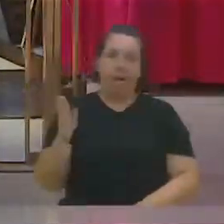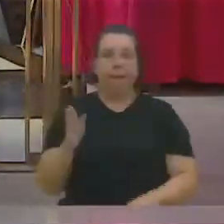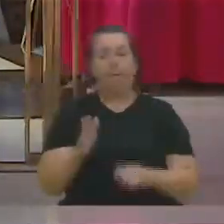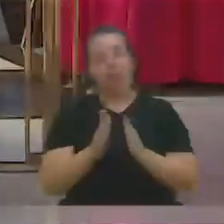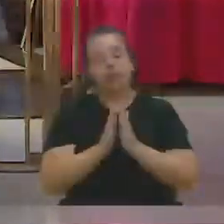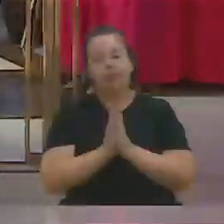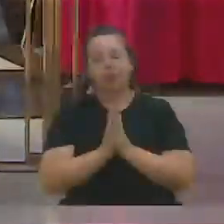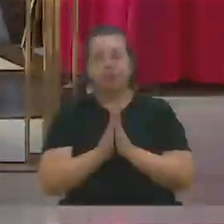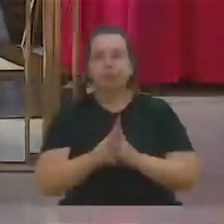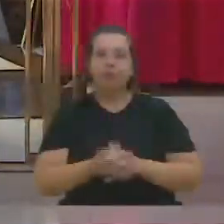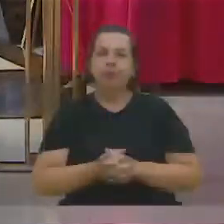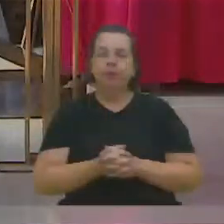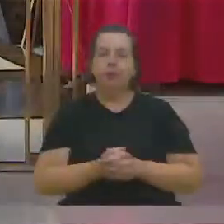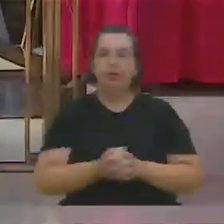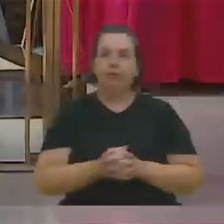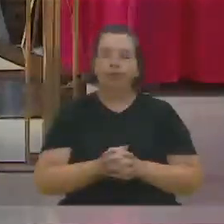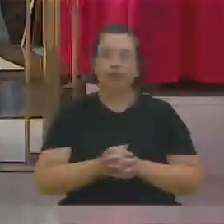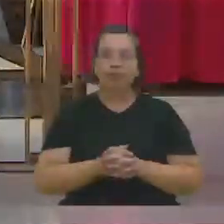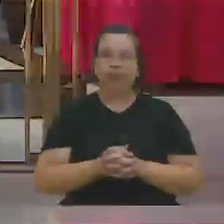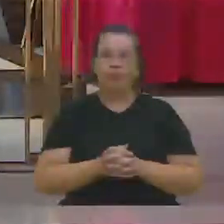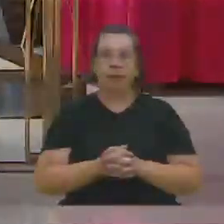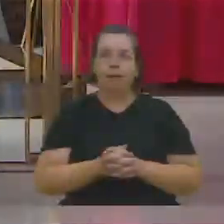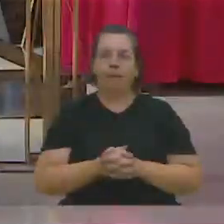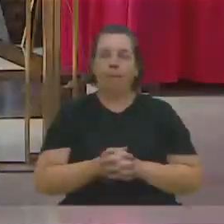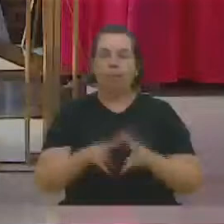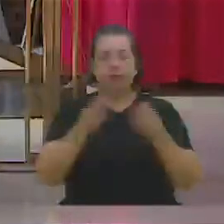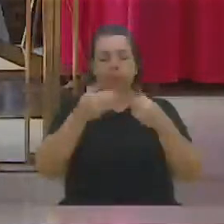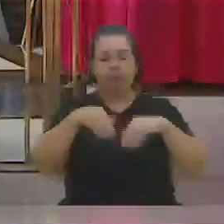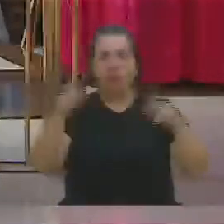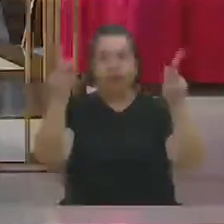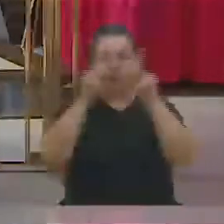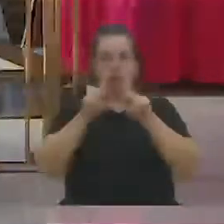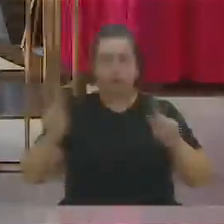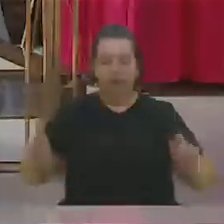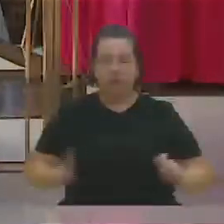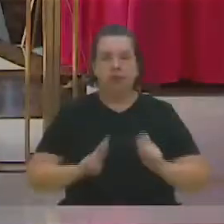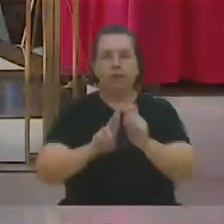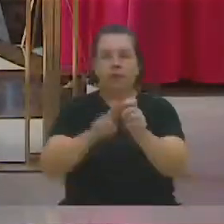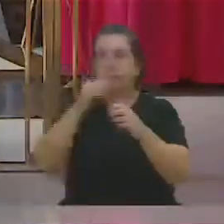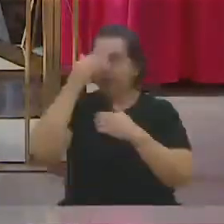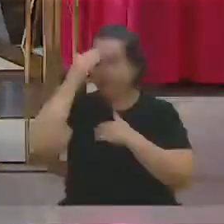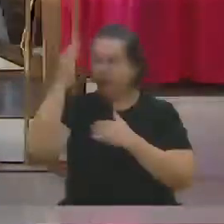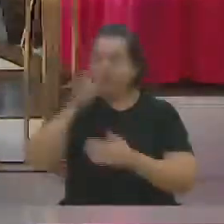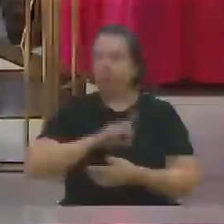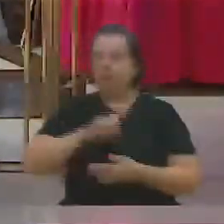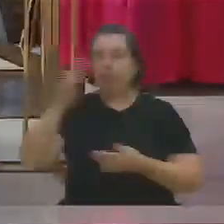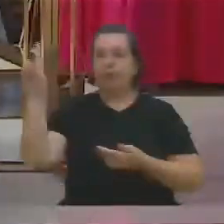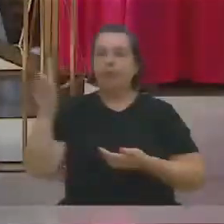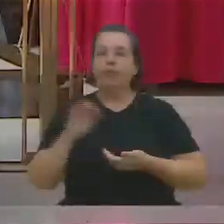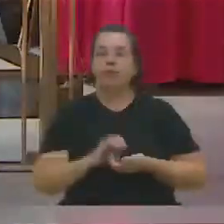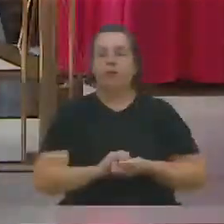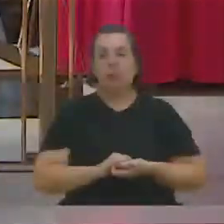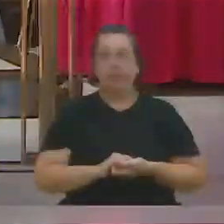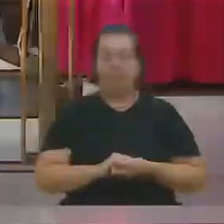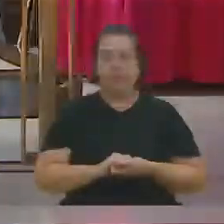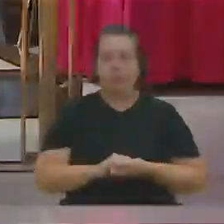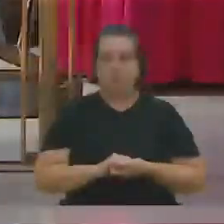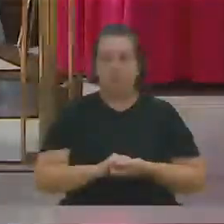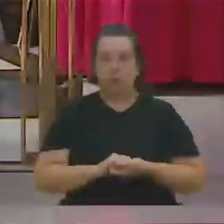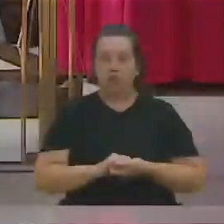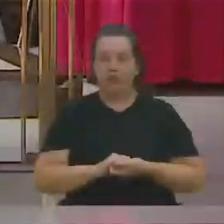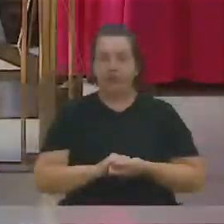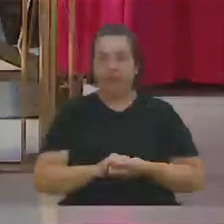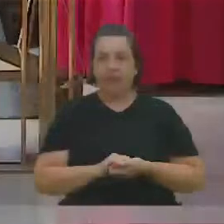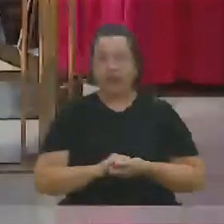do Espírito Santo. Amém. Vamos em paz, que o Senhor vos acompanhe. Graças a